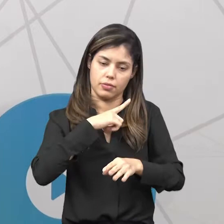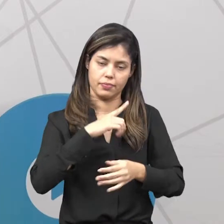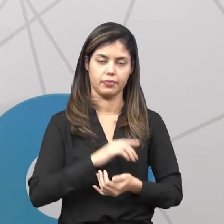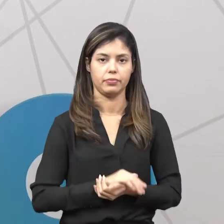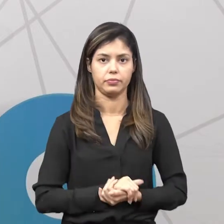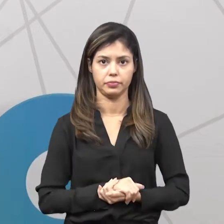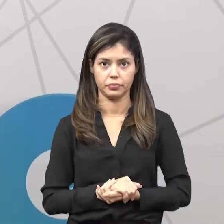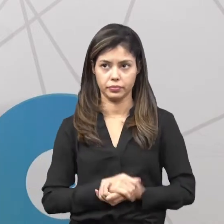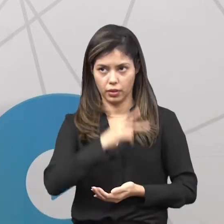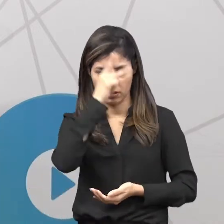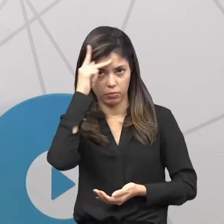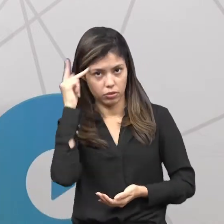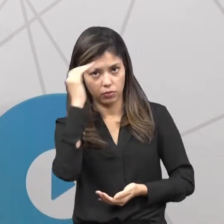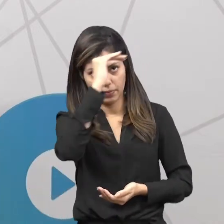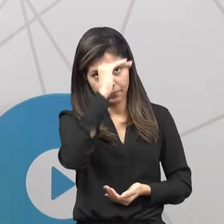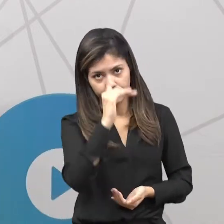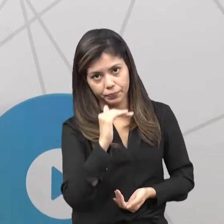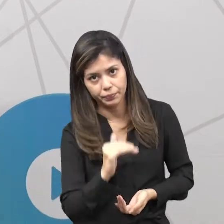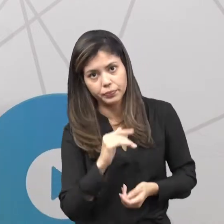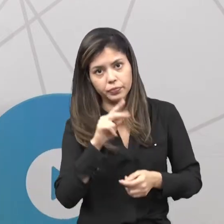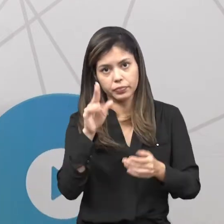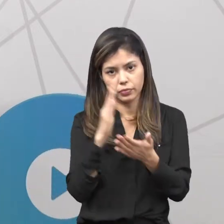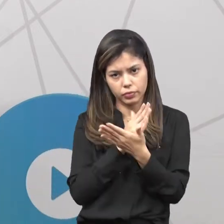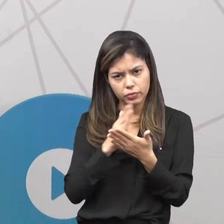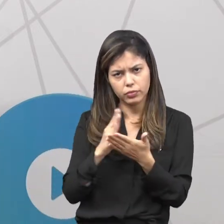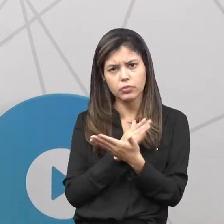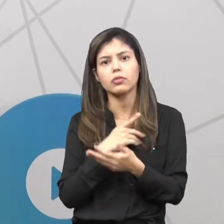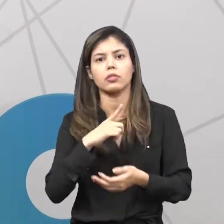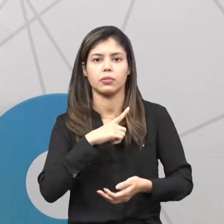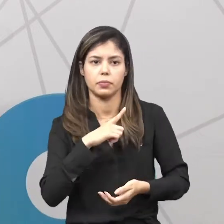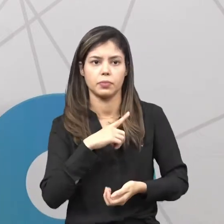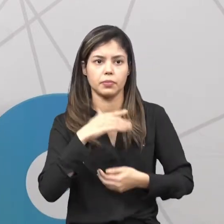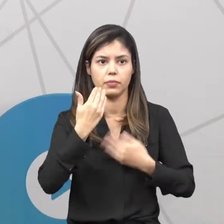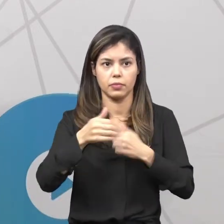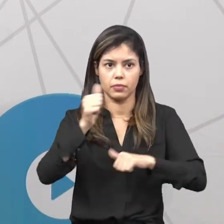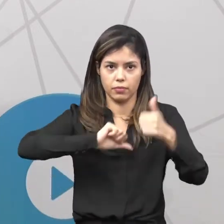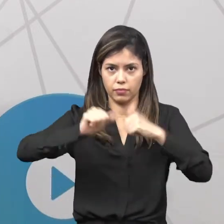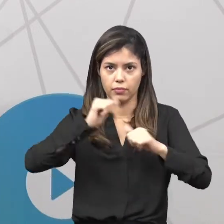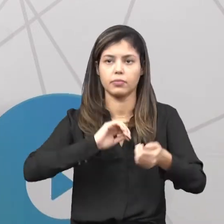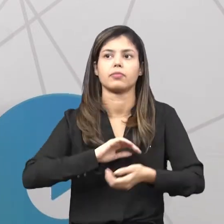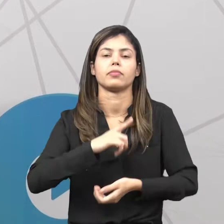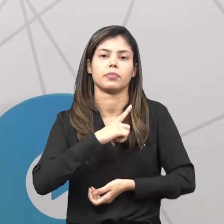evoluindo. Esses são os tipos de avaliação.